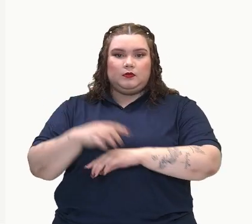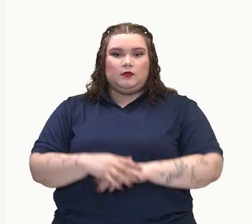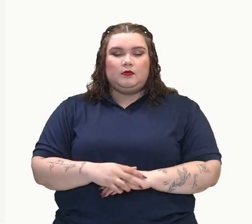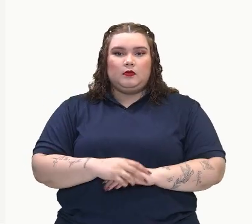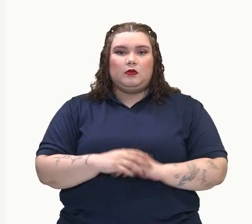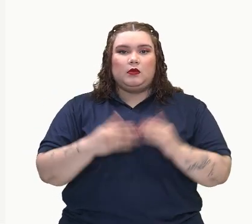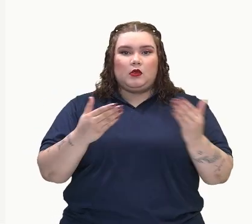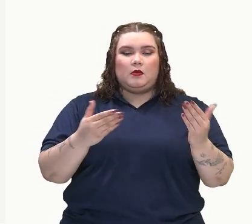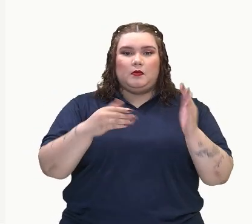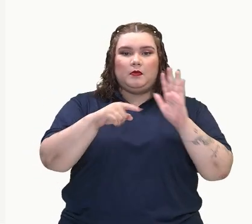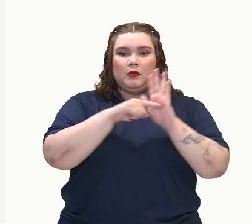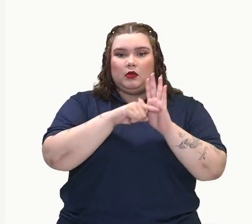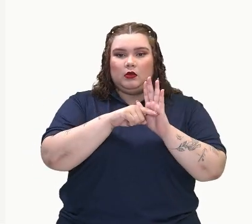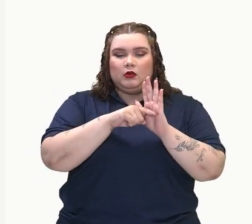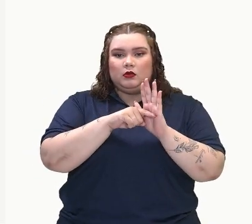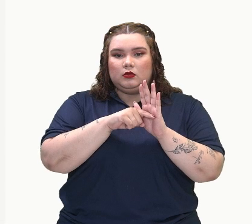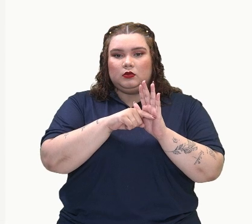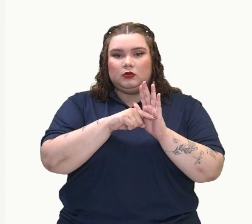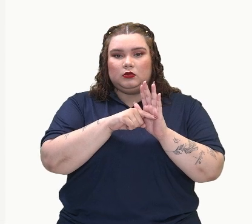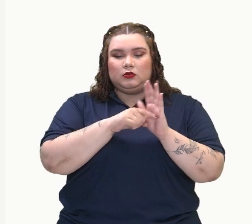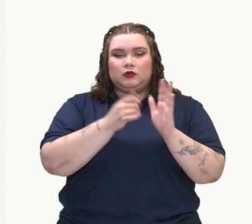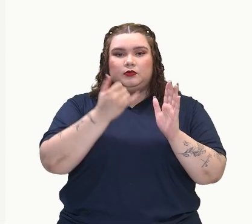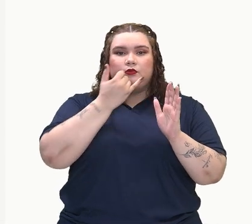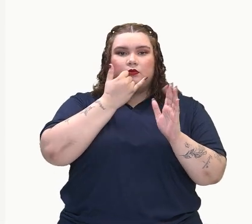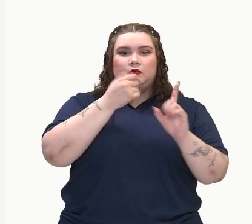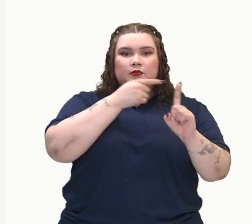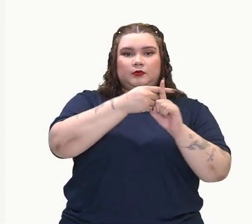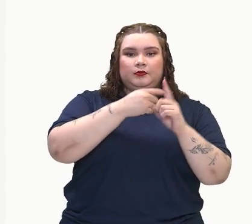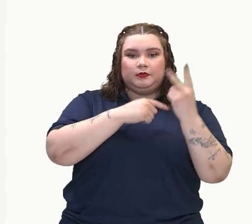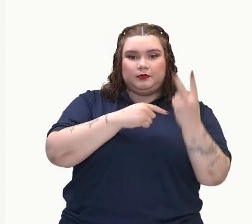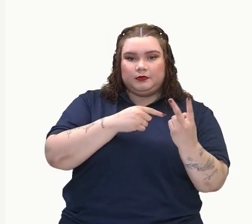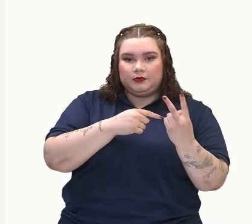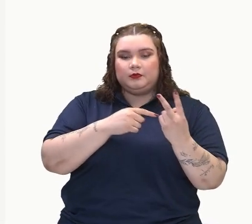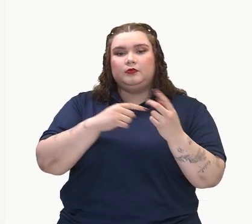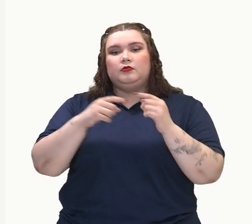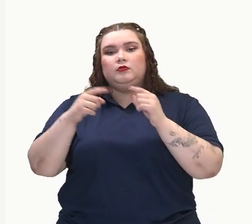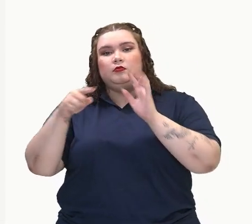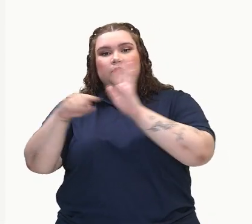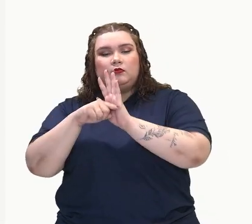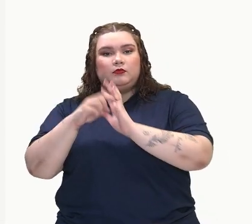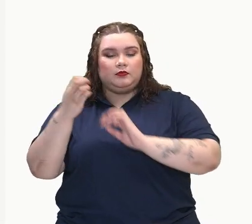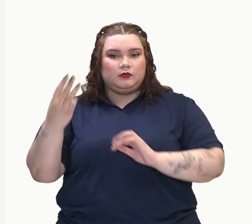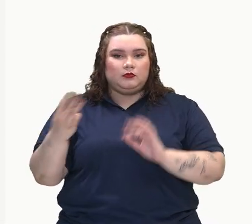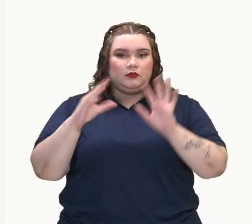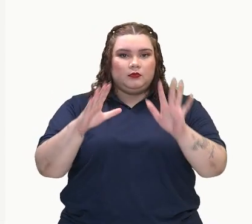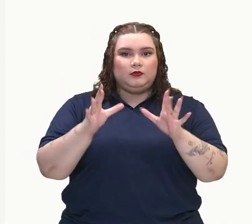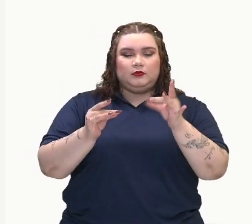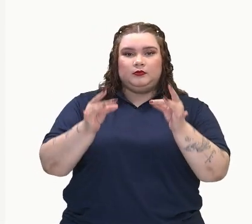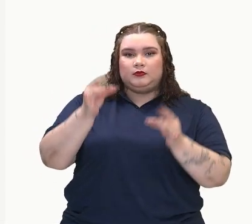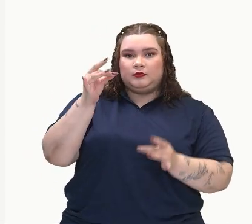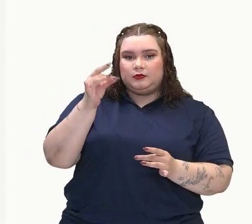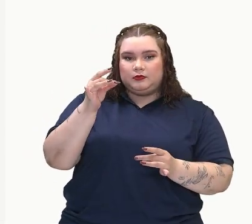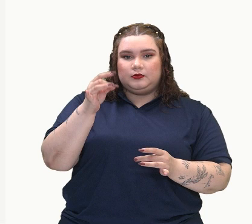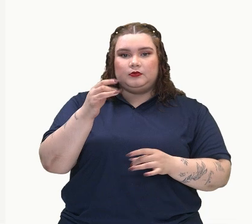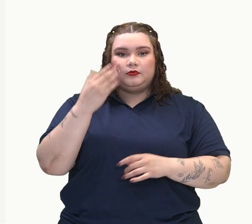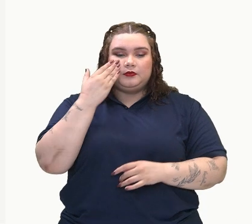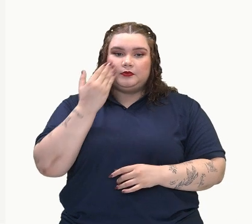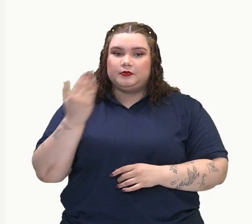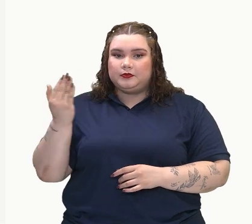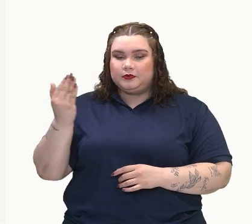menos 3, aqui é mais 2 e aqui menos 3. Mas vamos fazer passo a passo para ficar melhor de se